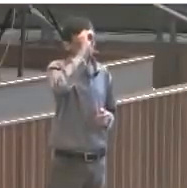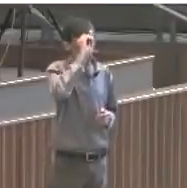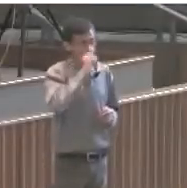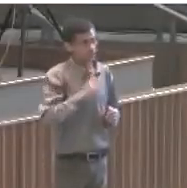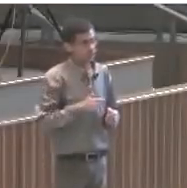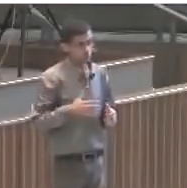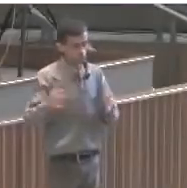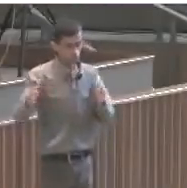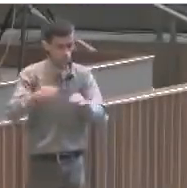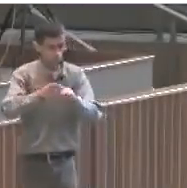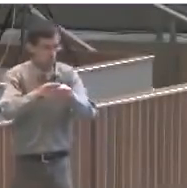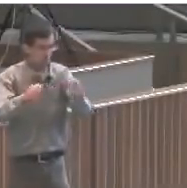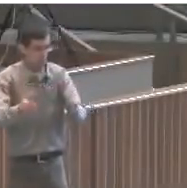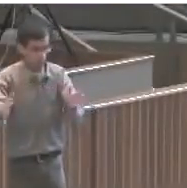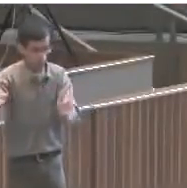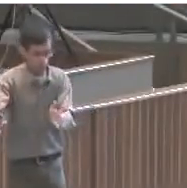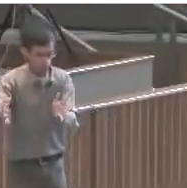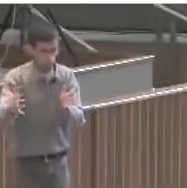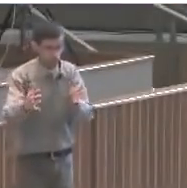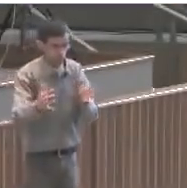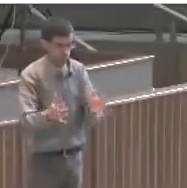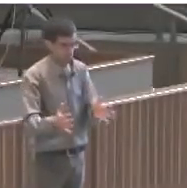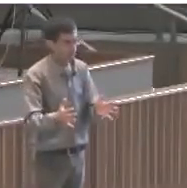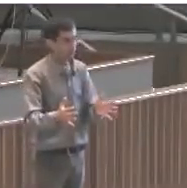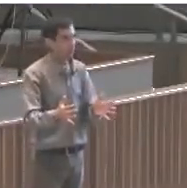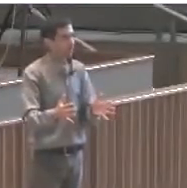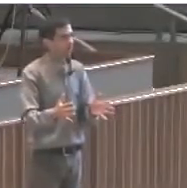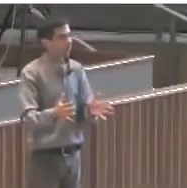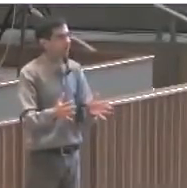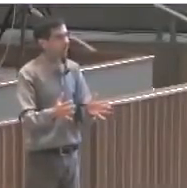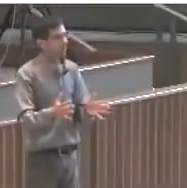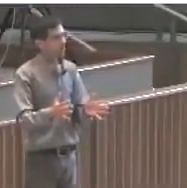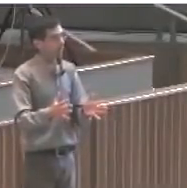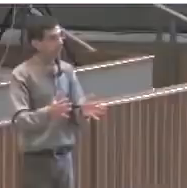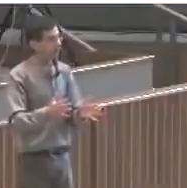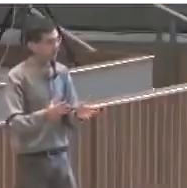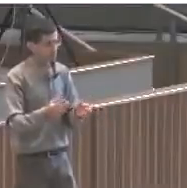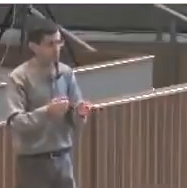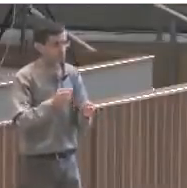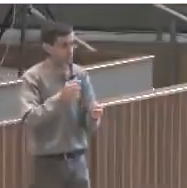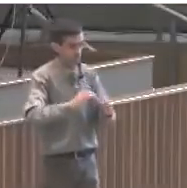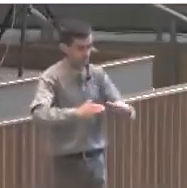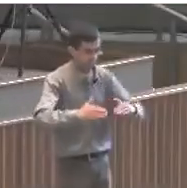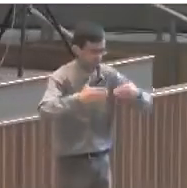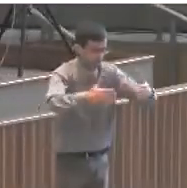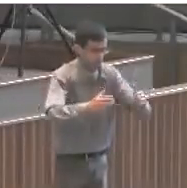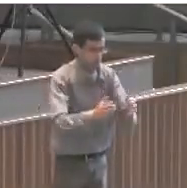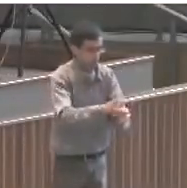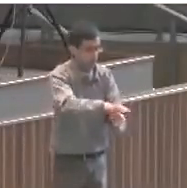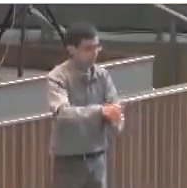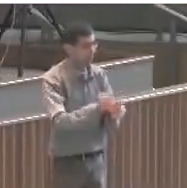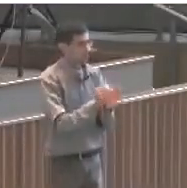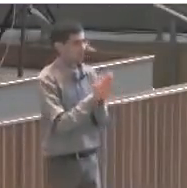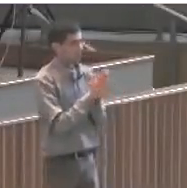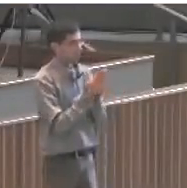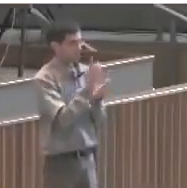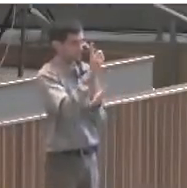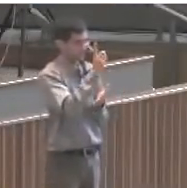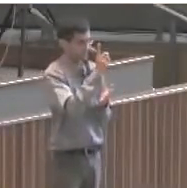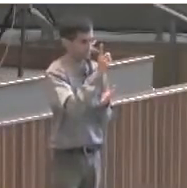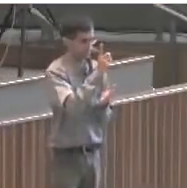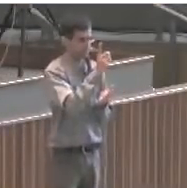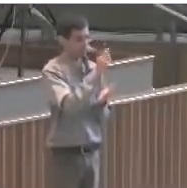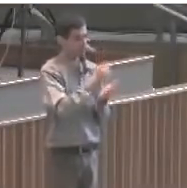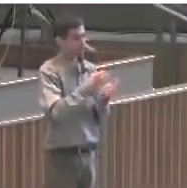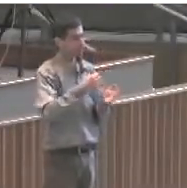um novo testamento que ela tinha recebido dos gideões de iões internacionais